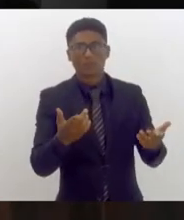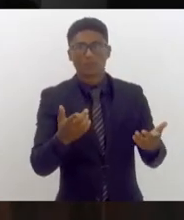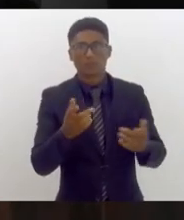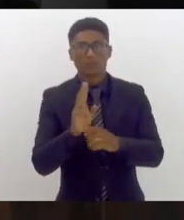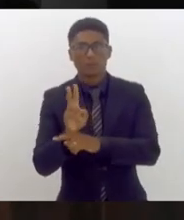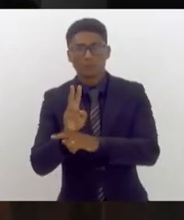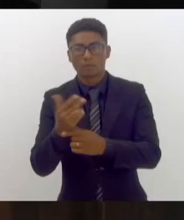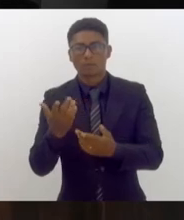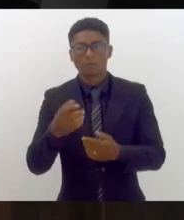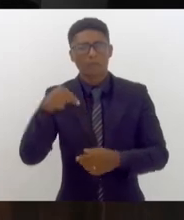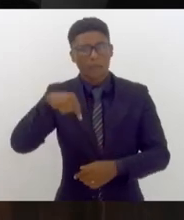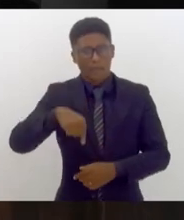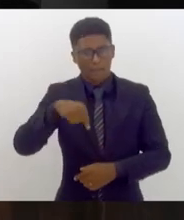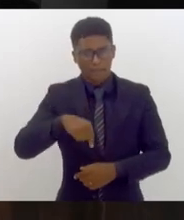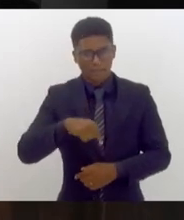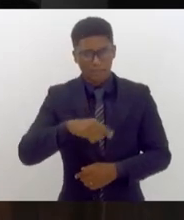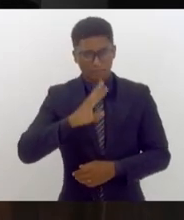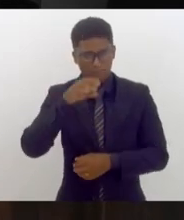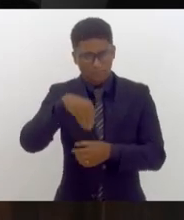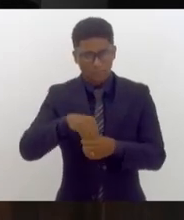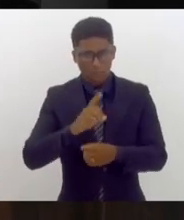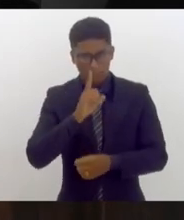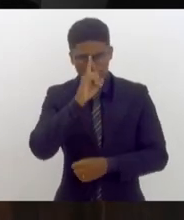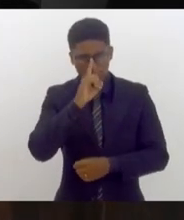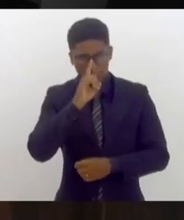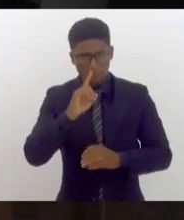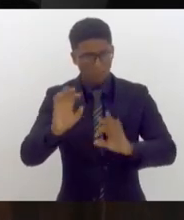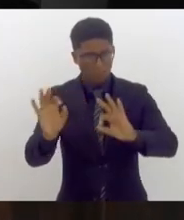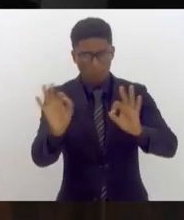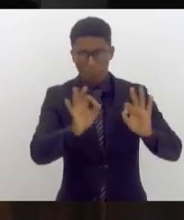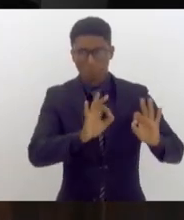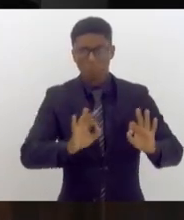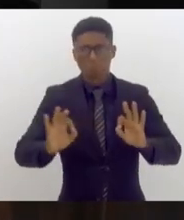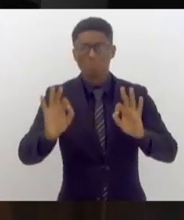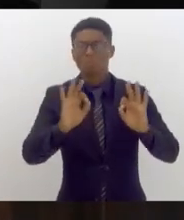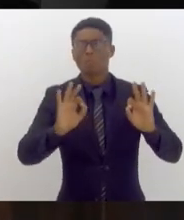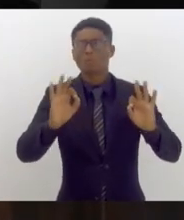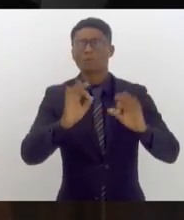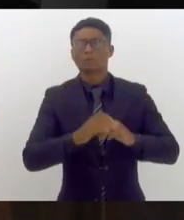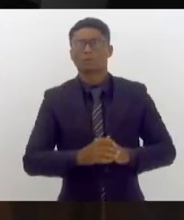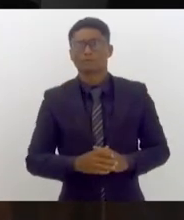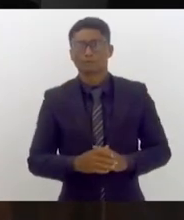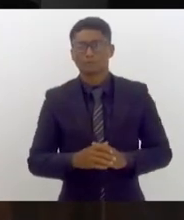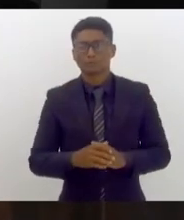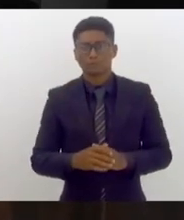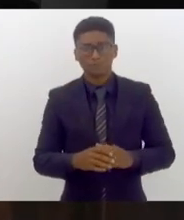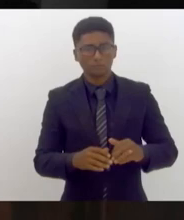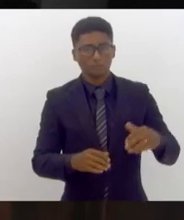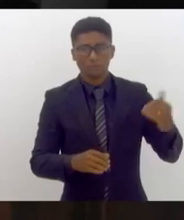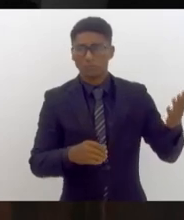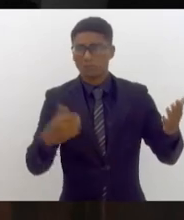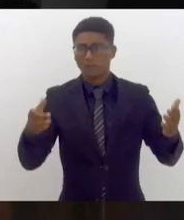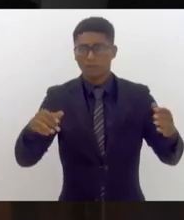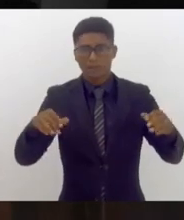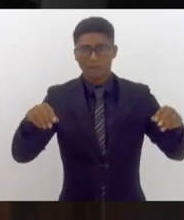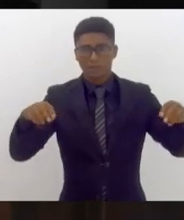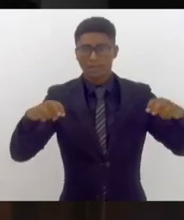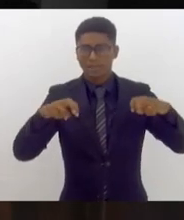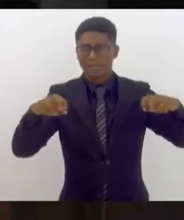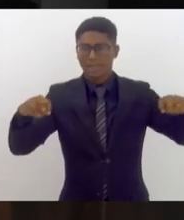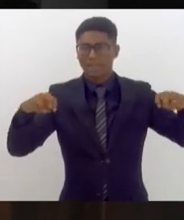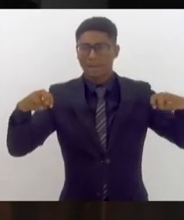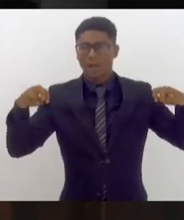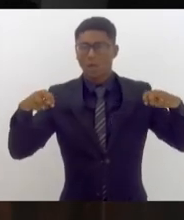aqui dentro não tem perigo para ninguém. Aqui dentro, o que couber, né, nos assentos laterais, pode usar à vontade lá em